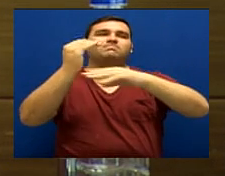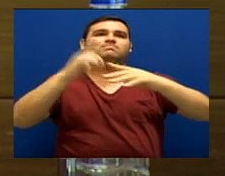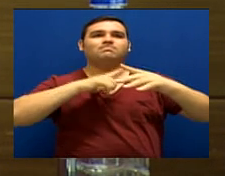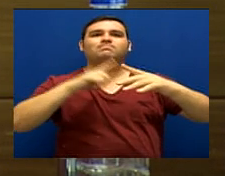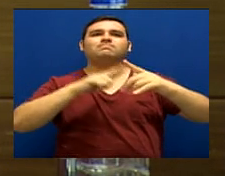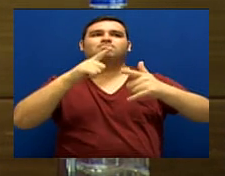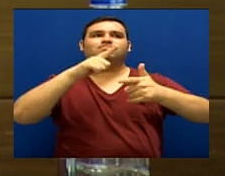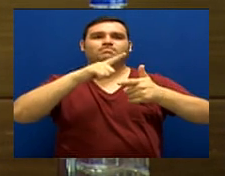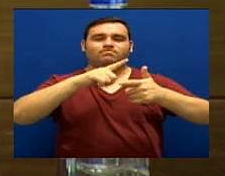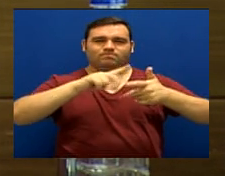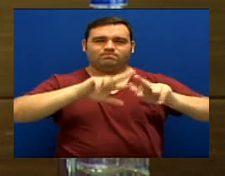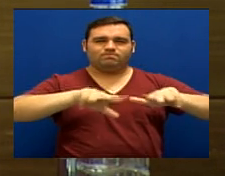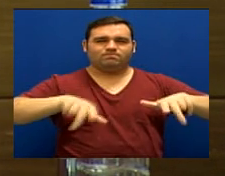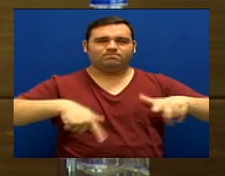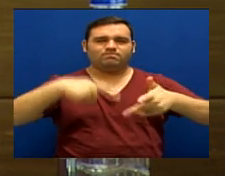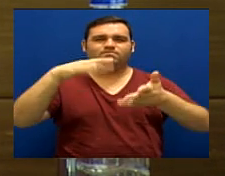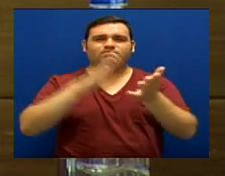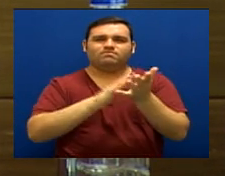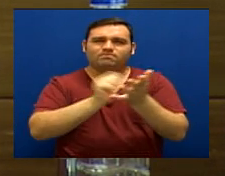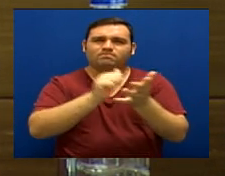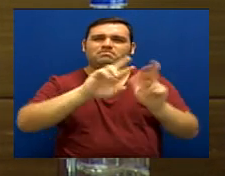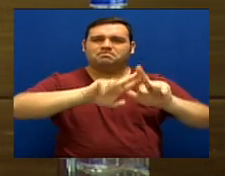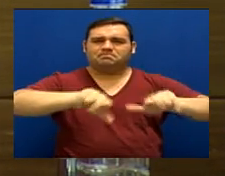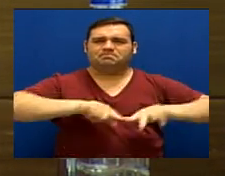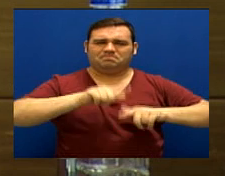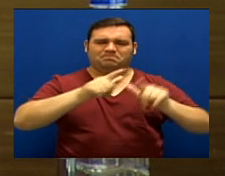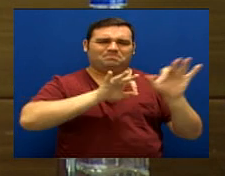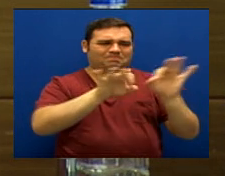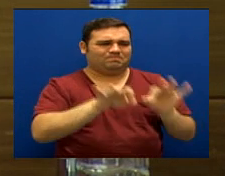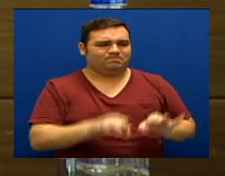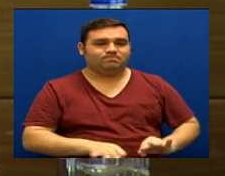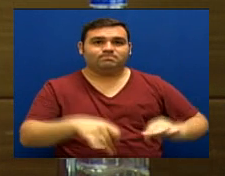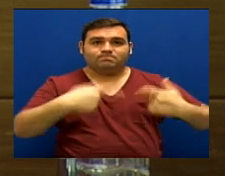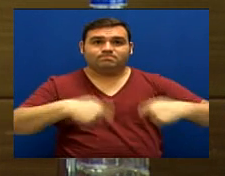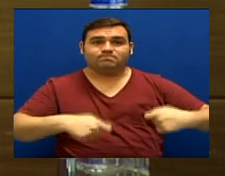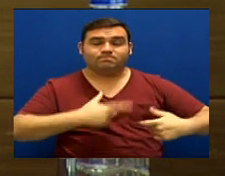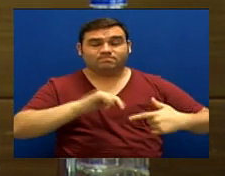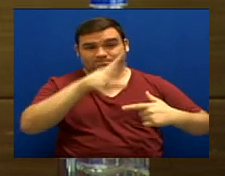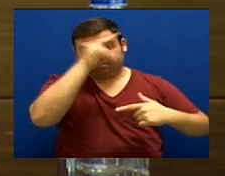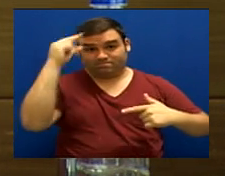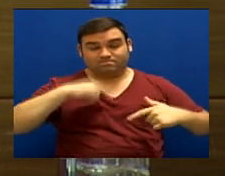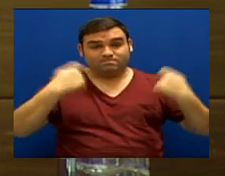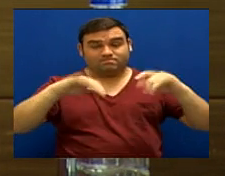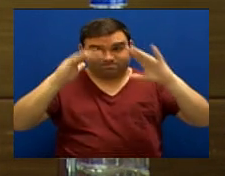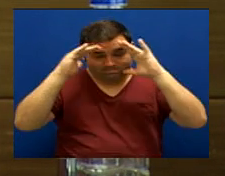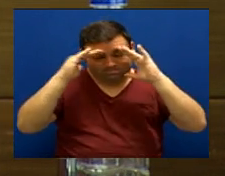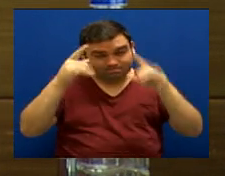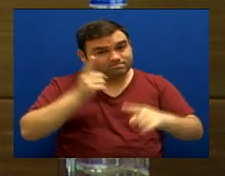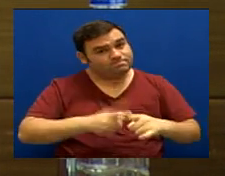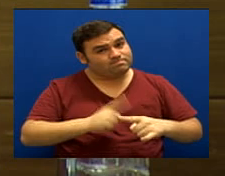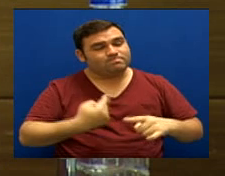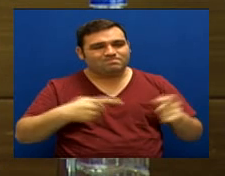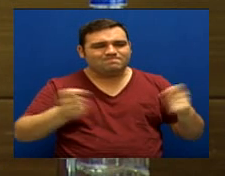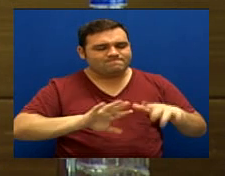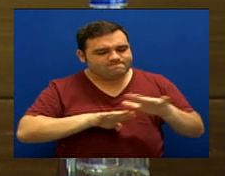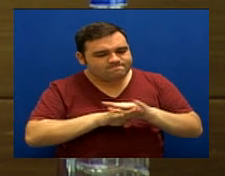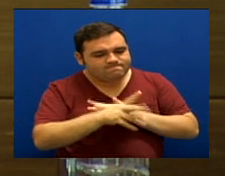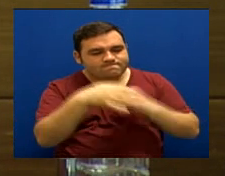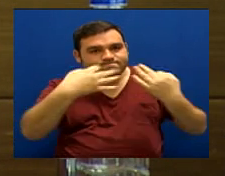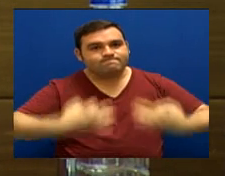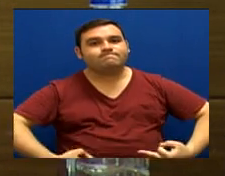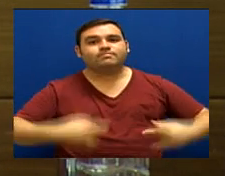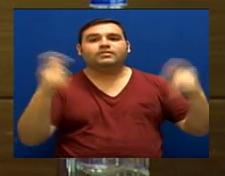série de de penalidade sair ou seja de providências que o poder público tem que tomar pra poder readequar